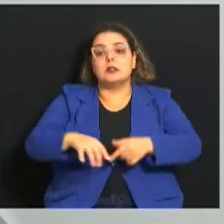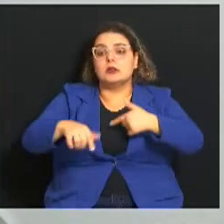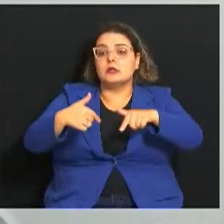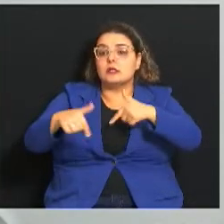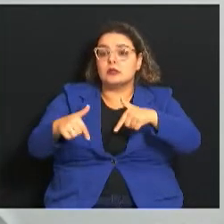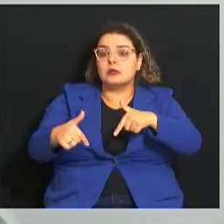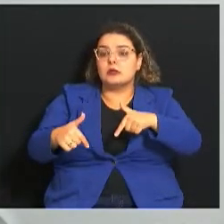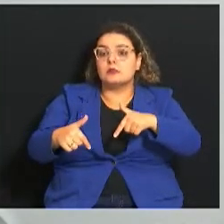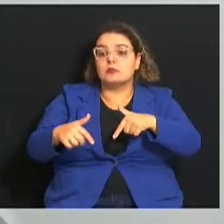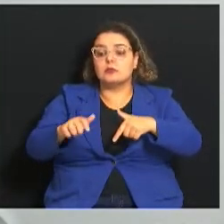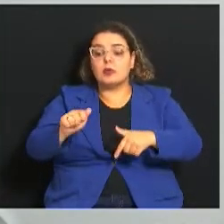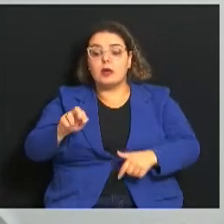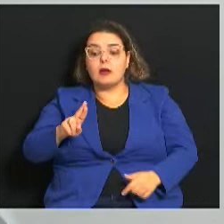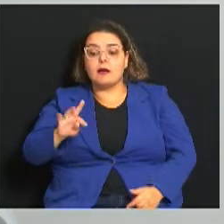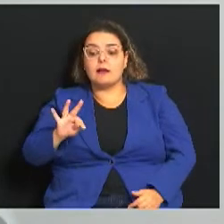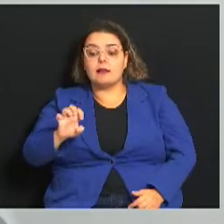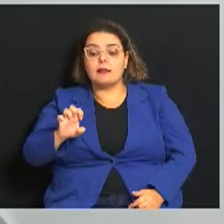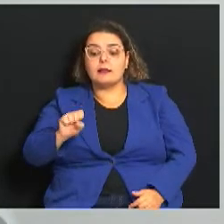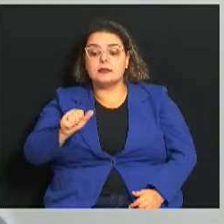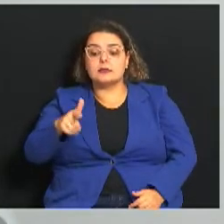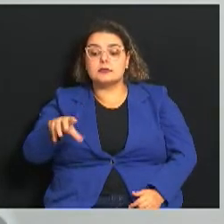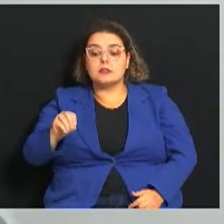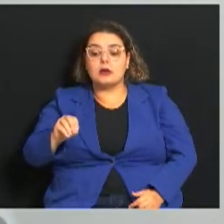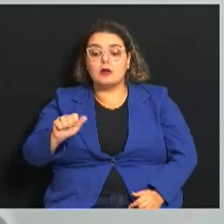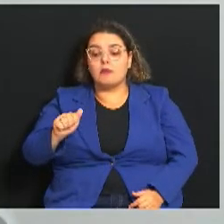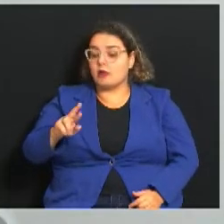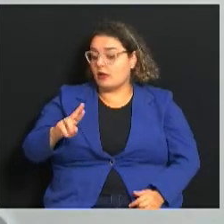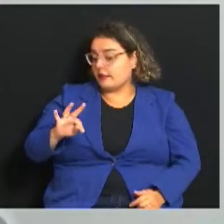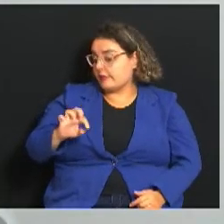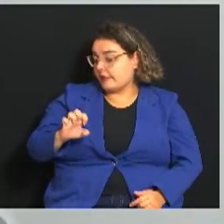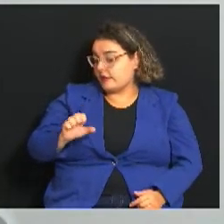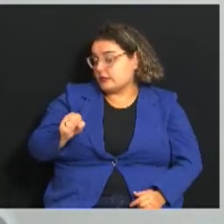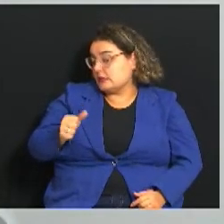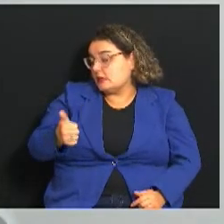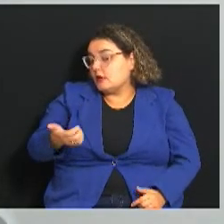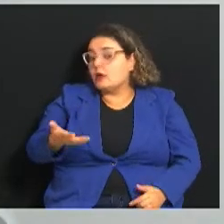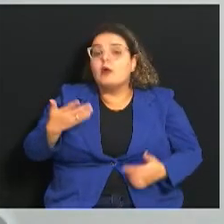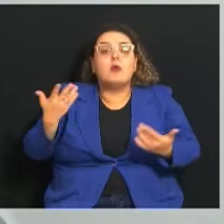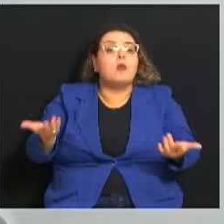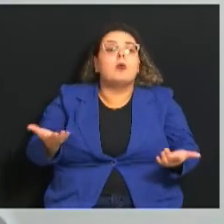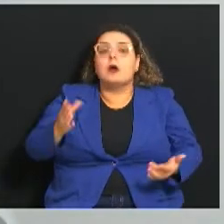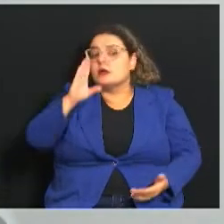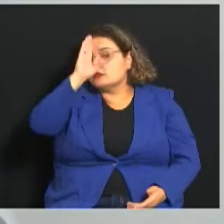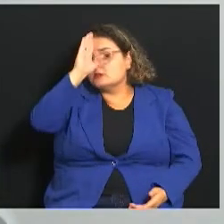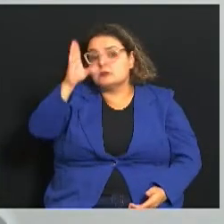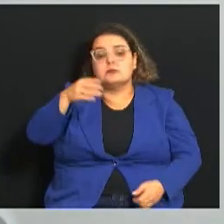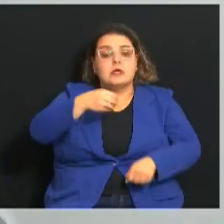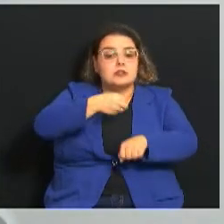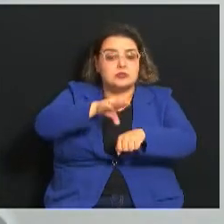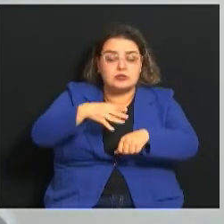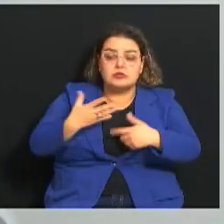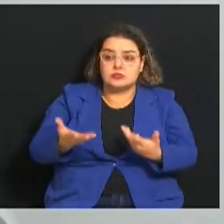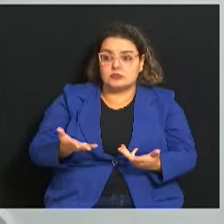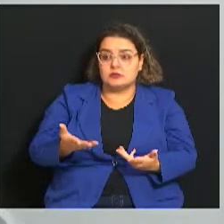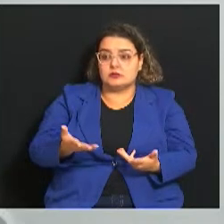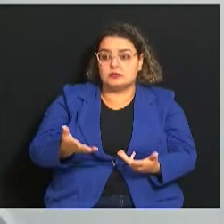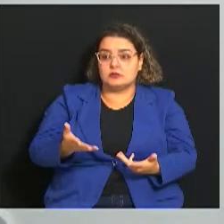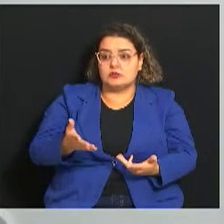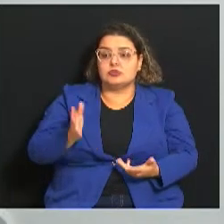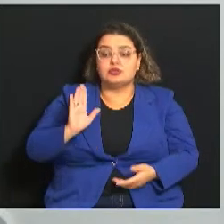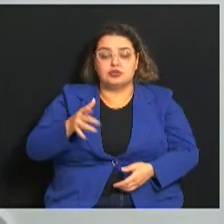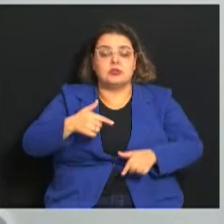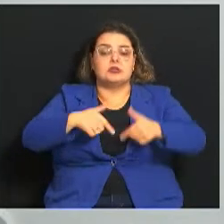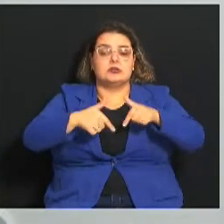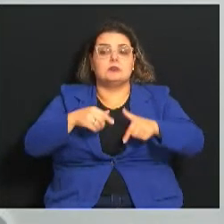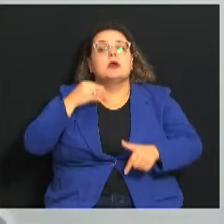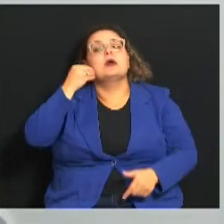não é, como artesão ou como artesã, quais as principais dicas que você que já trabalha com isso, é